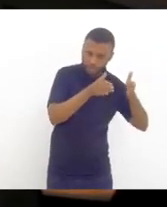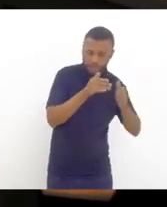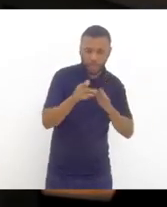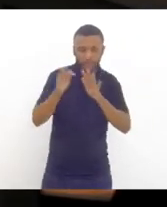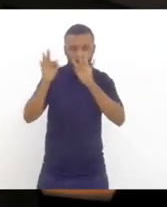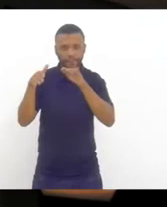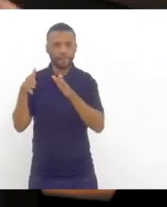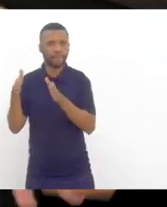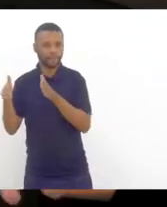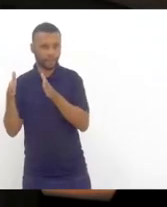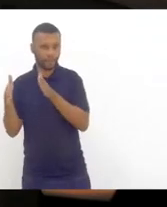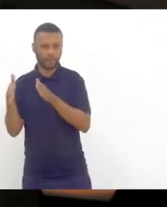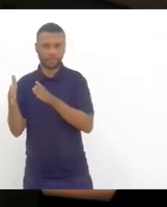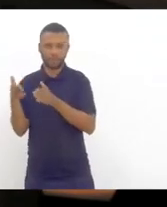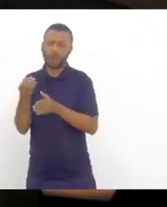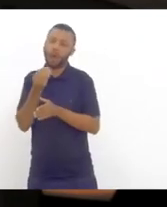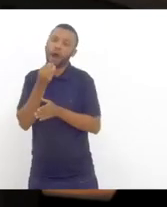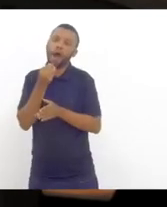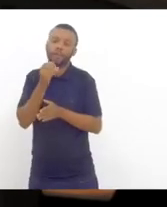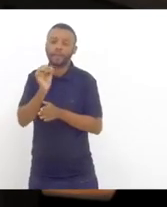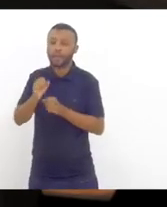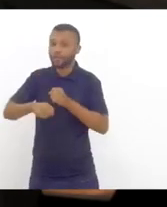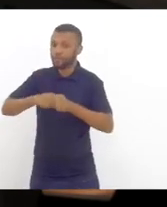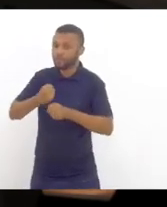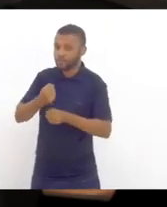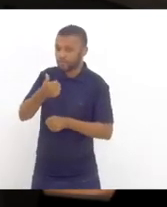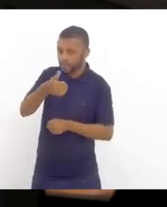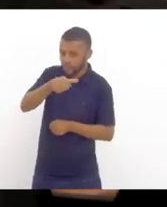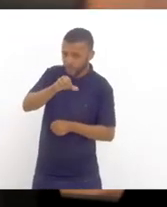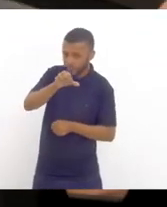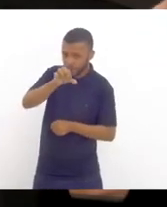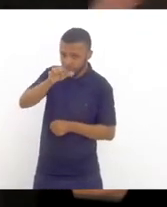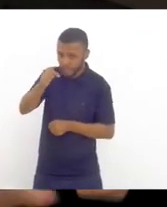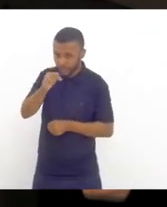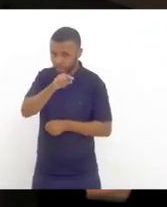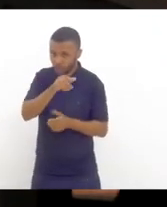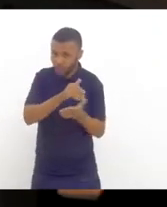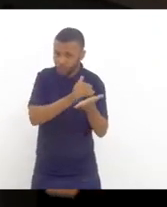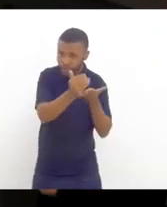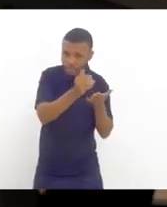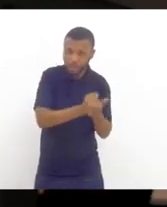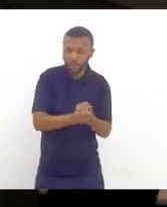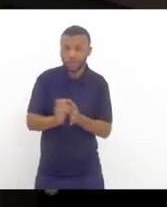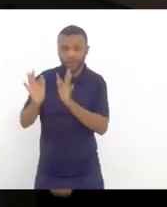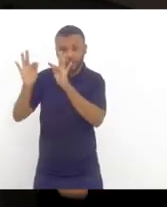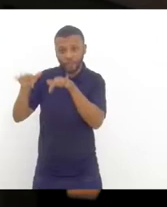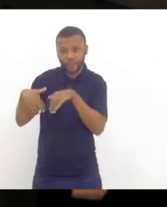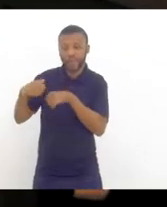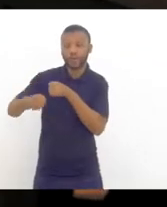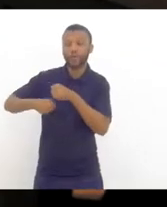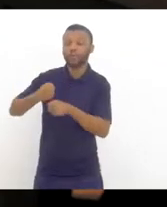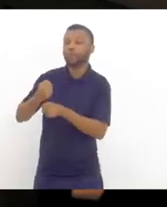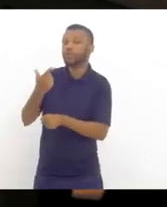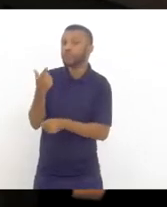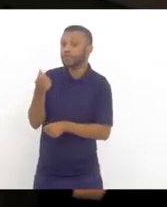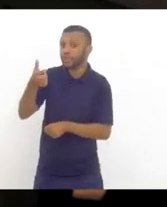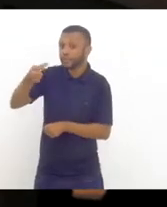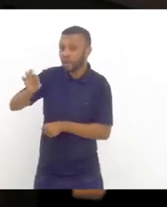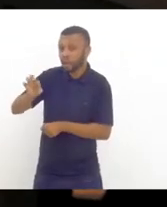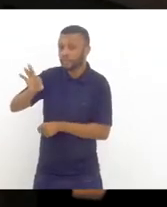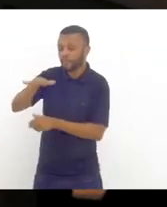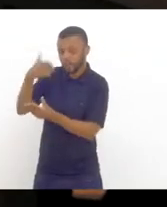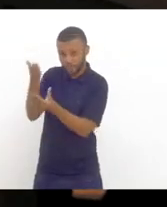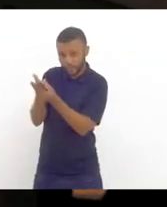claro, a partir de 97, e um fim também é muito claro, que é o transitado julgado de 2019. Então, de novo,